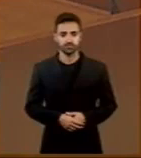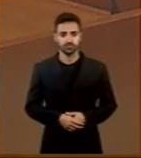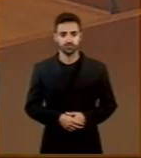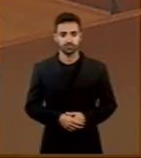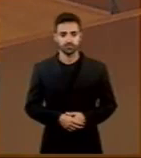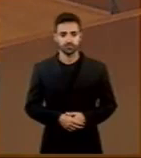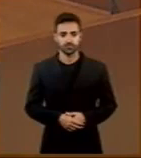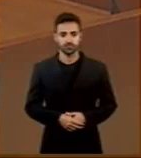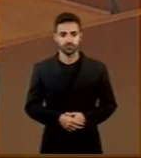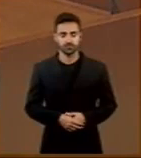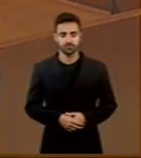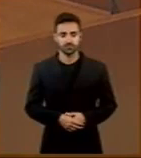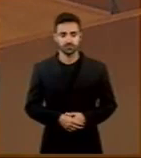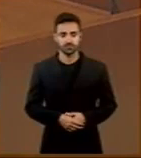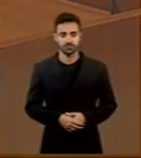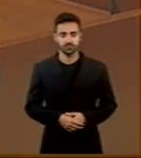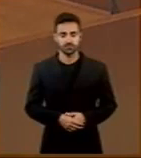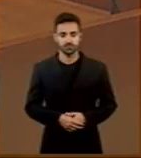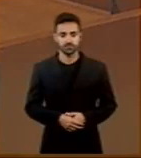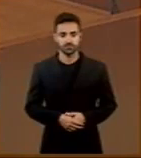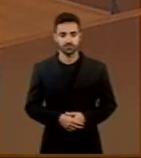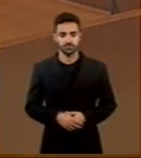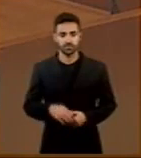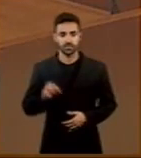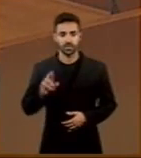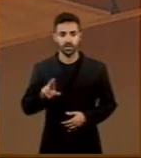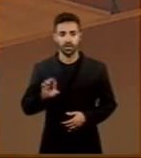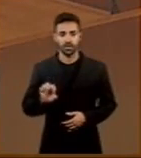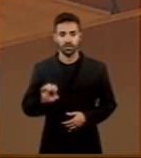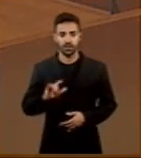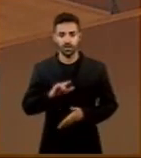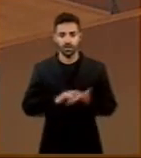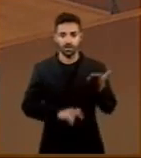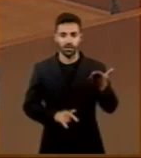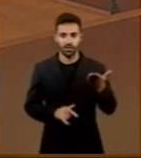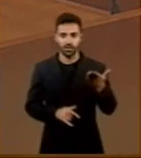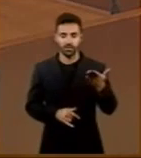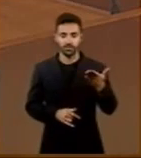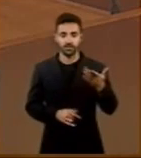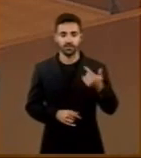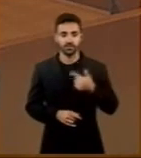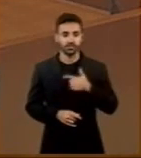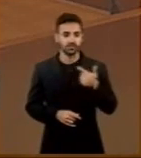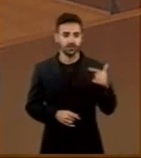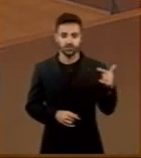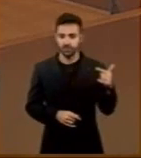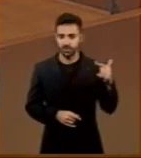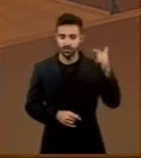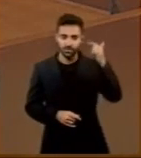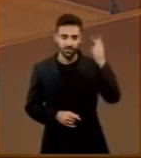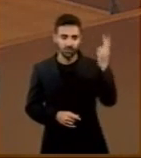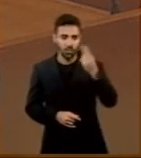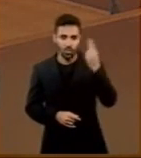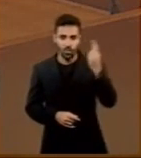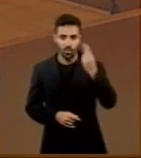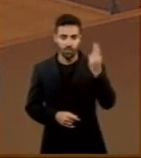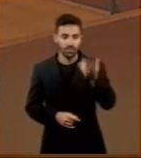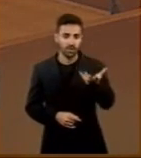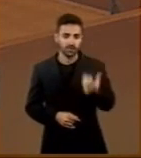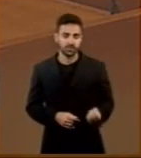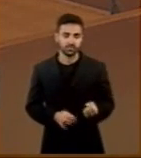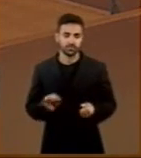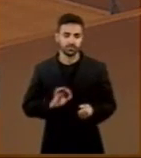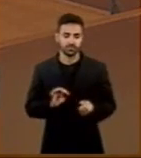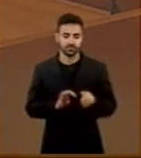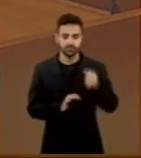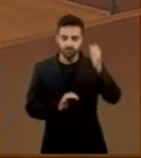O recurso não tem condições de conhecimento, nada muito simples. Ele indica